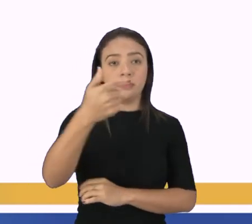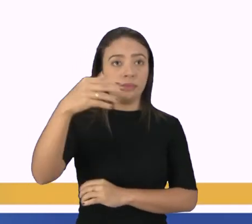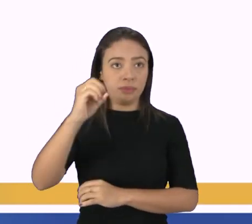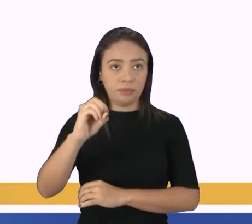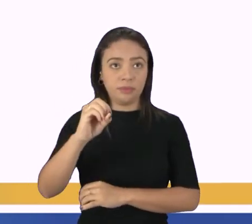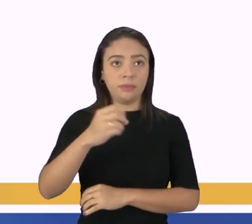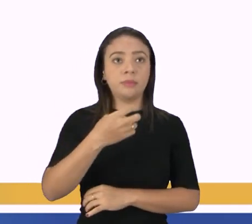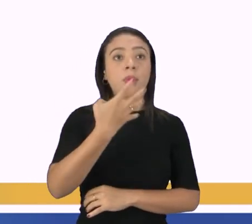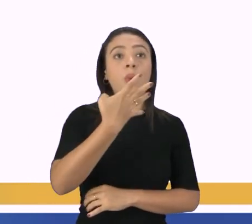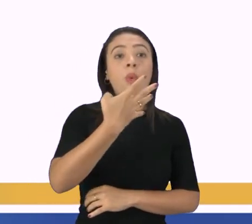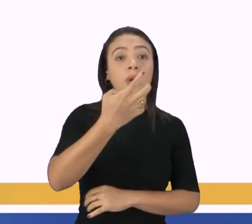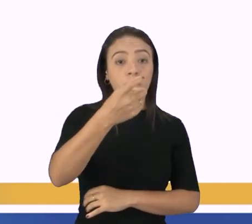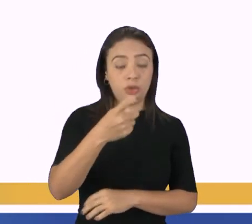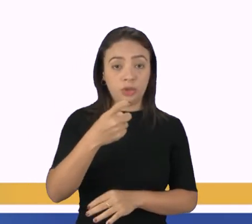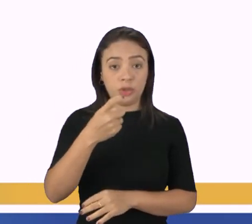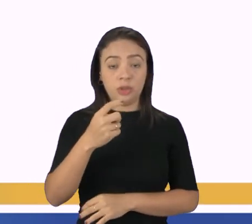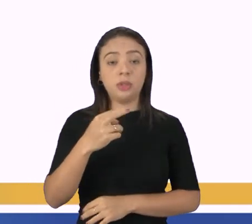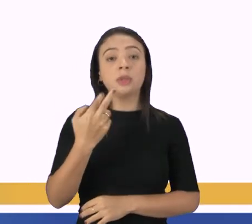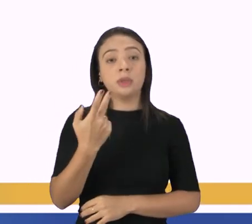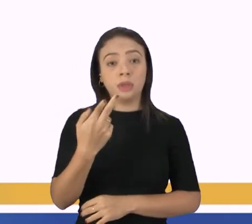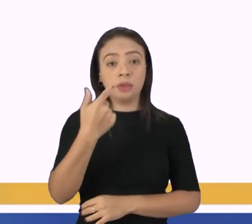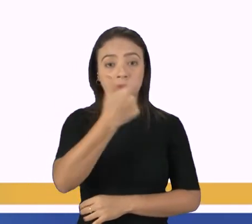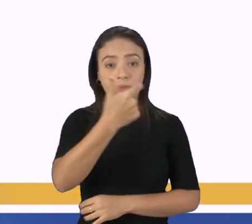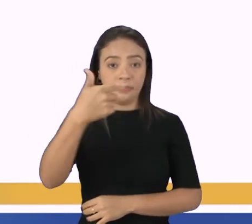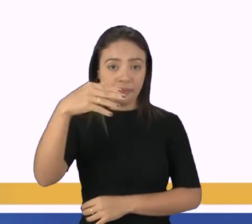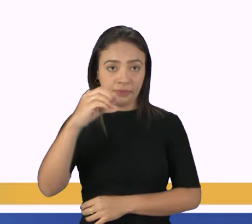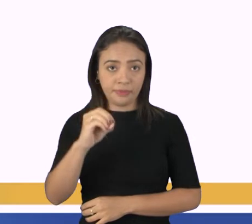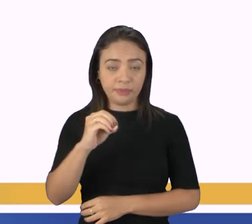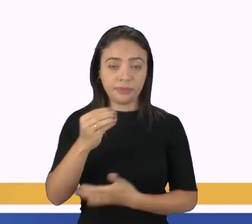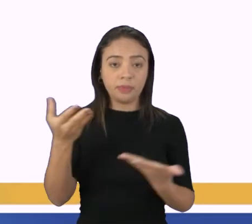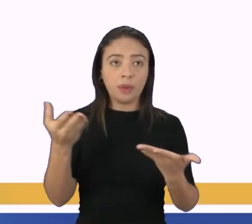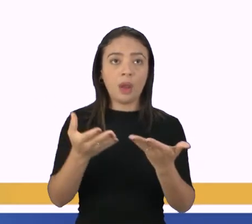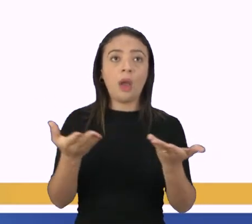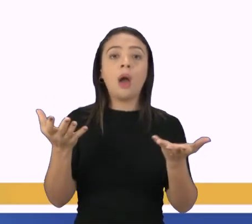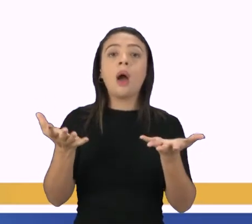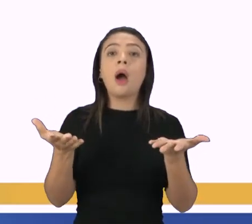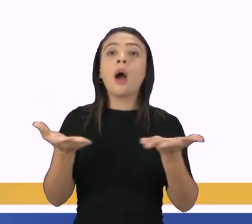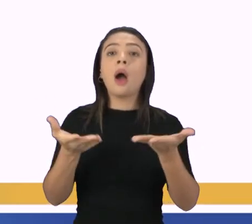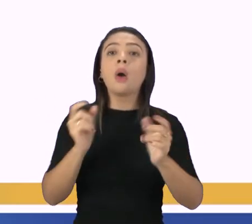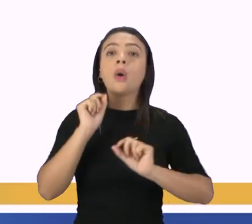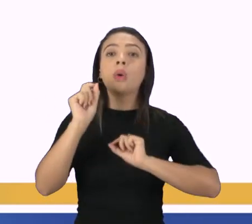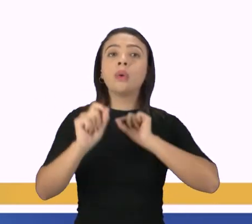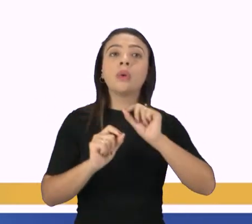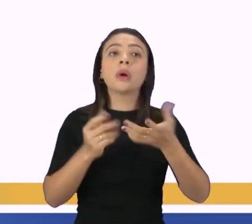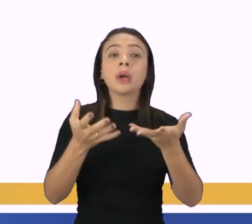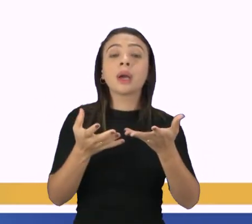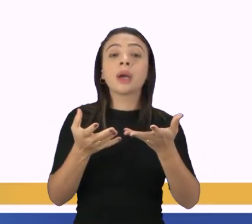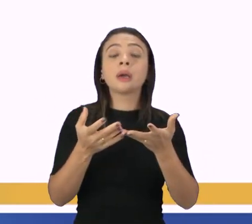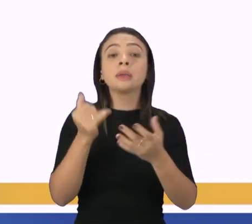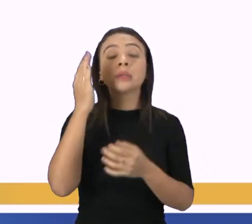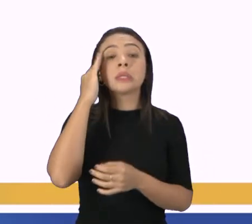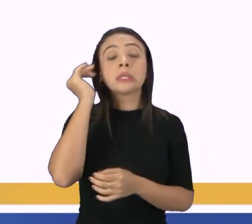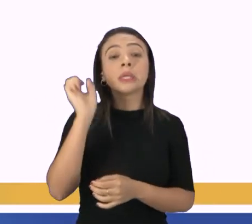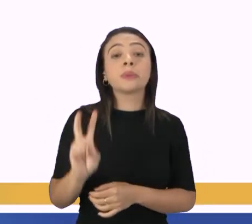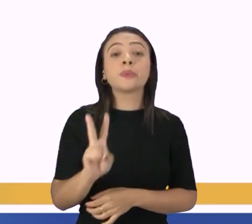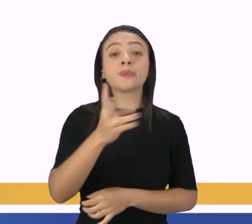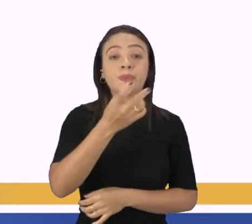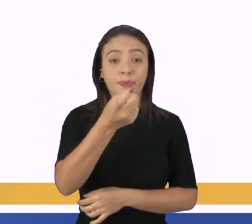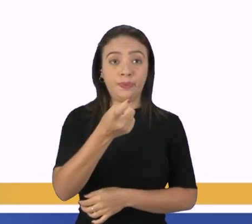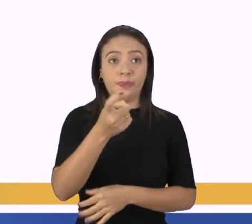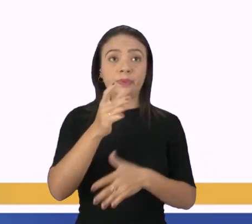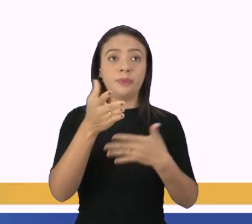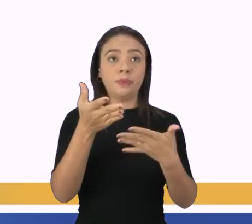4x igual a 220. Como eu tenho que fazer a operação inversa, que eu quero saber só o valor do x, então O 4,